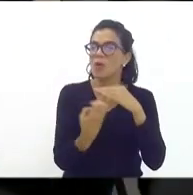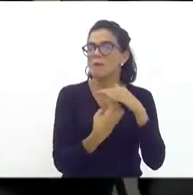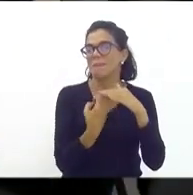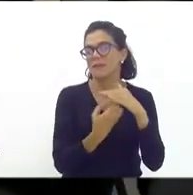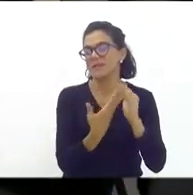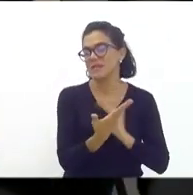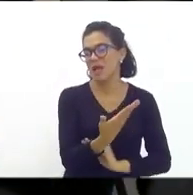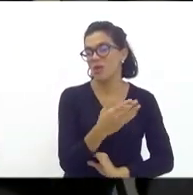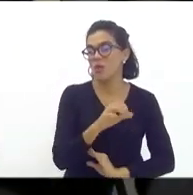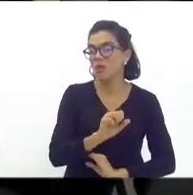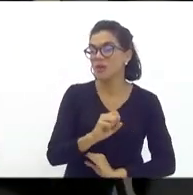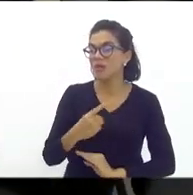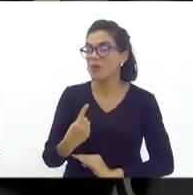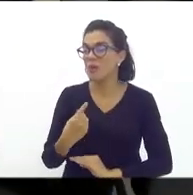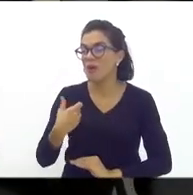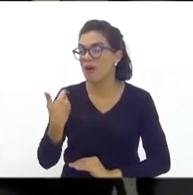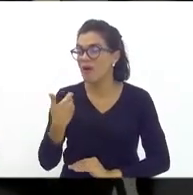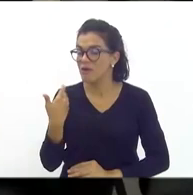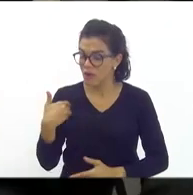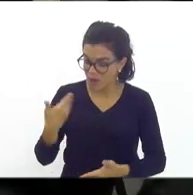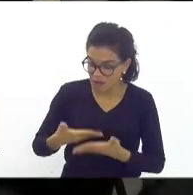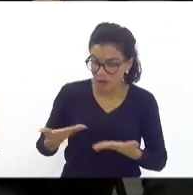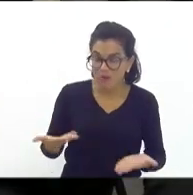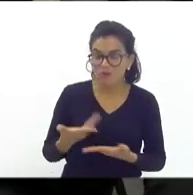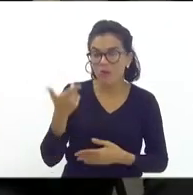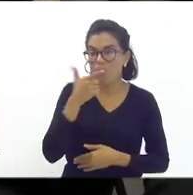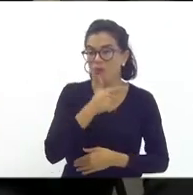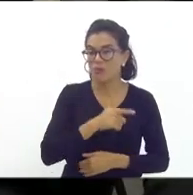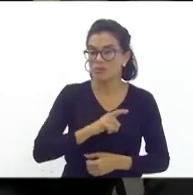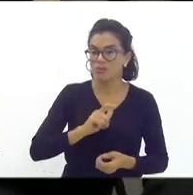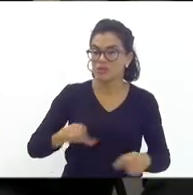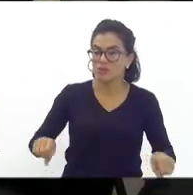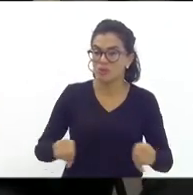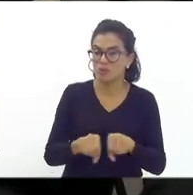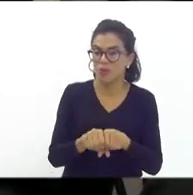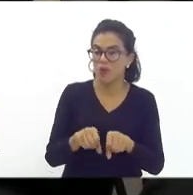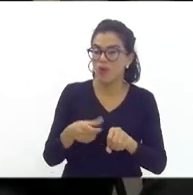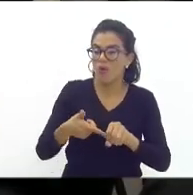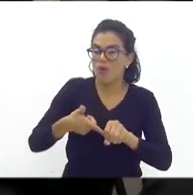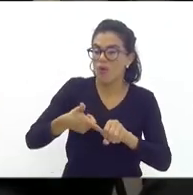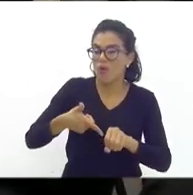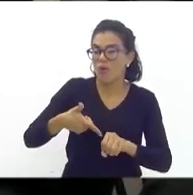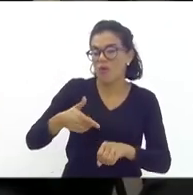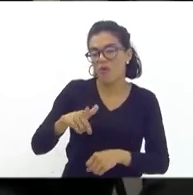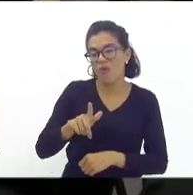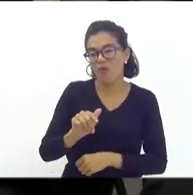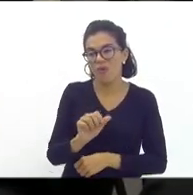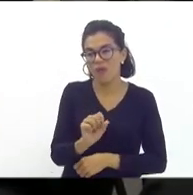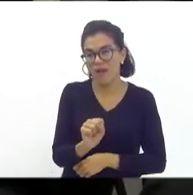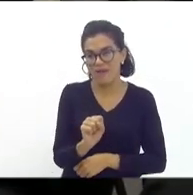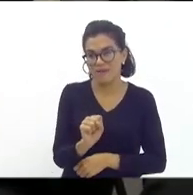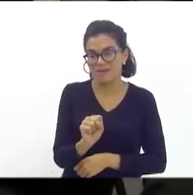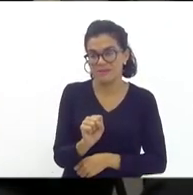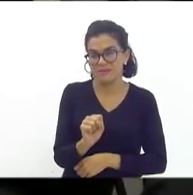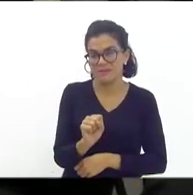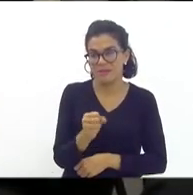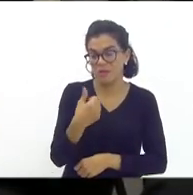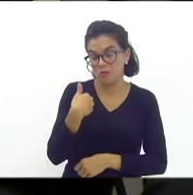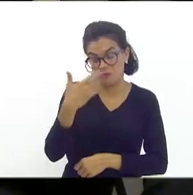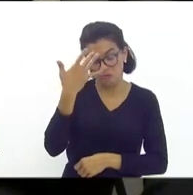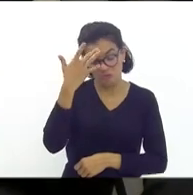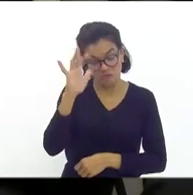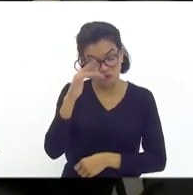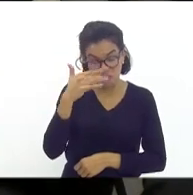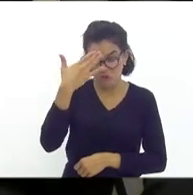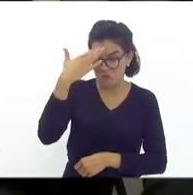que até hoje não conseguiu há mais 20 anos colocar o gás e eu acho que eu não sei se eu